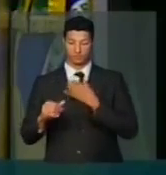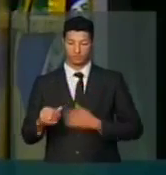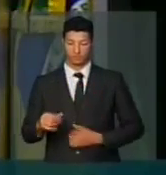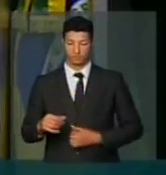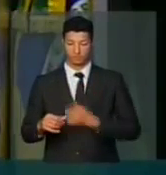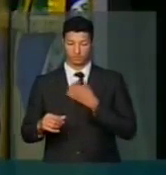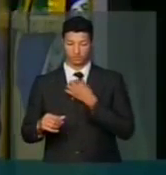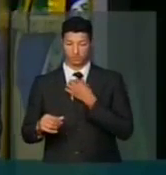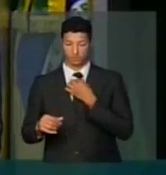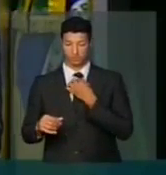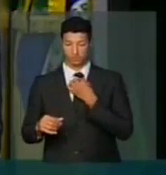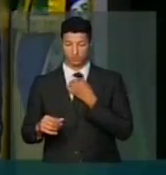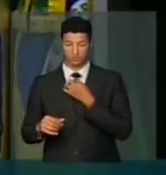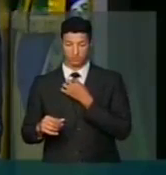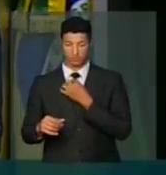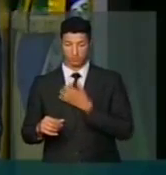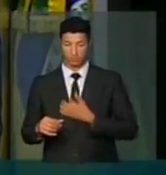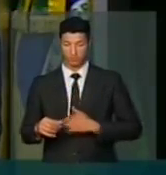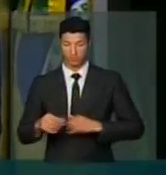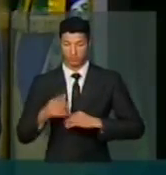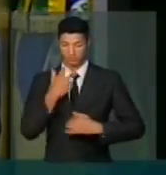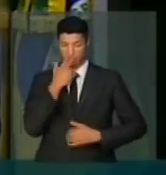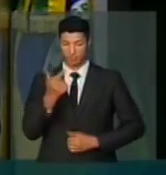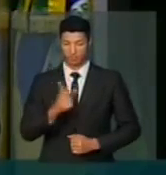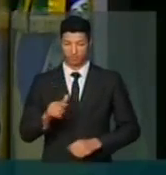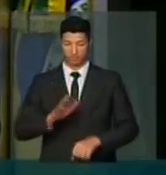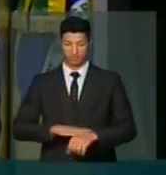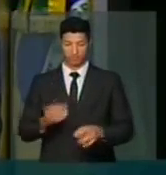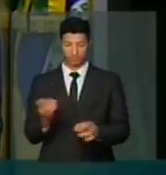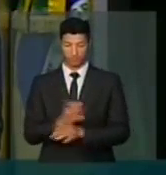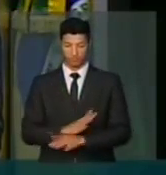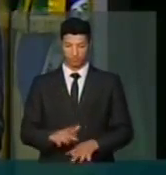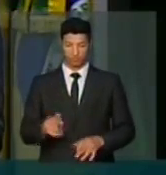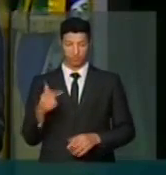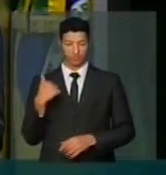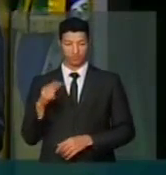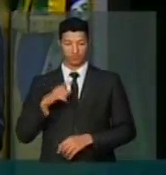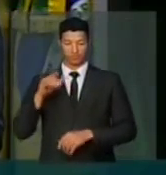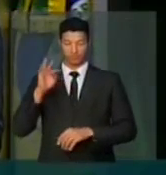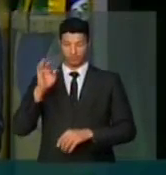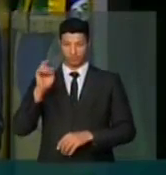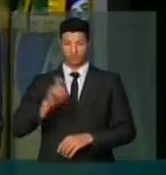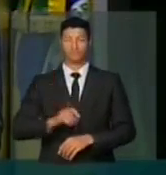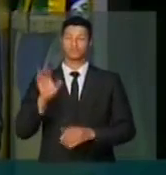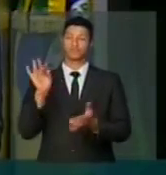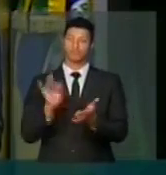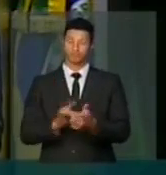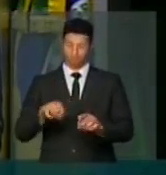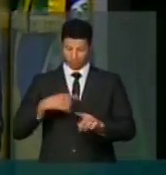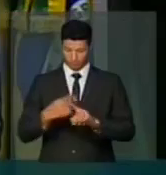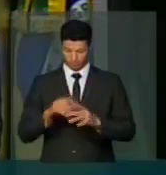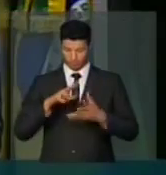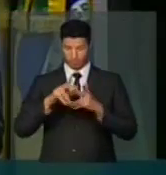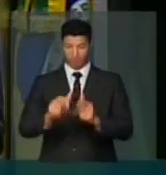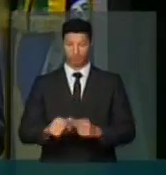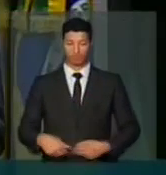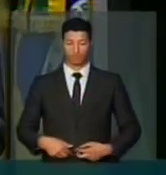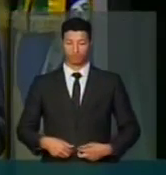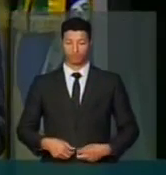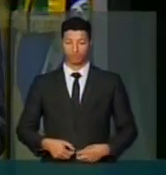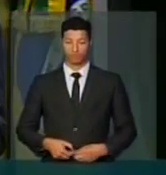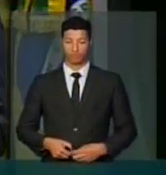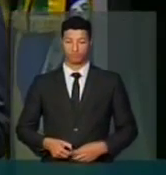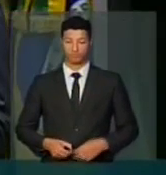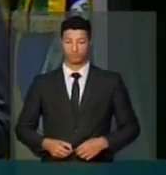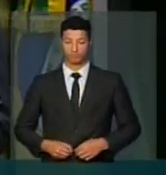da economia real, que parece não ter hora para acabar. Temos a taxa real de juros mais alta do mundo.